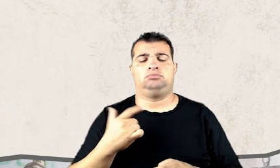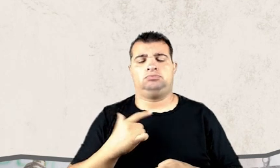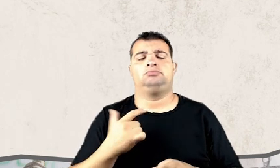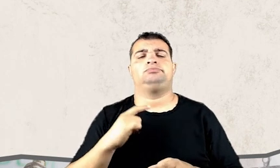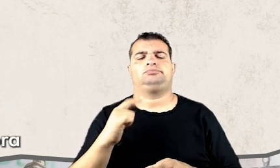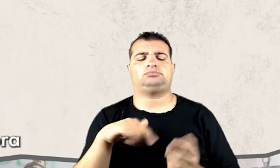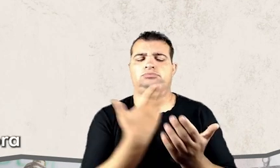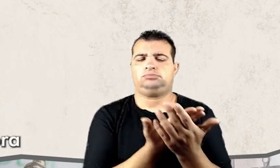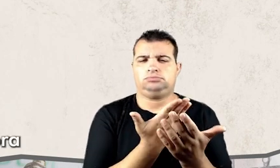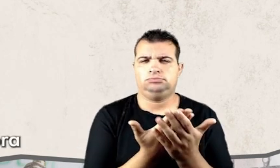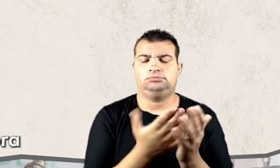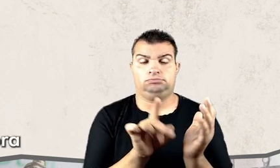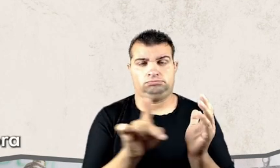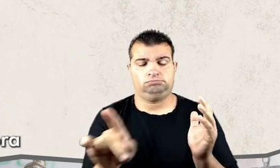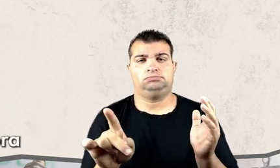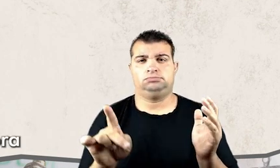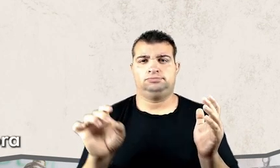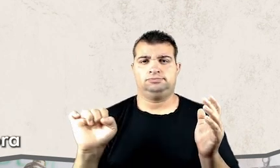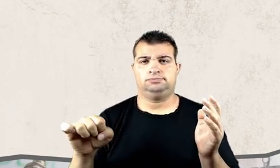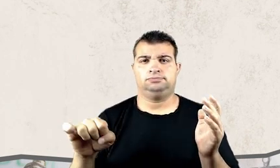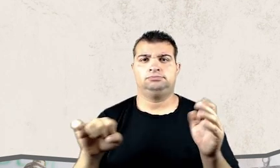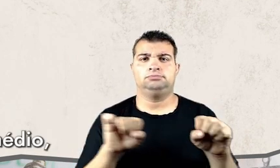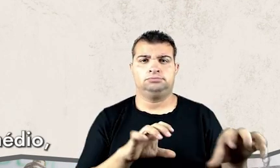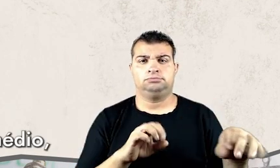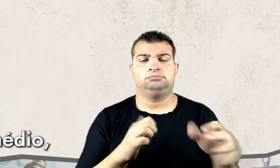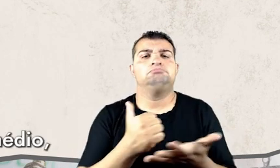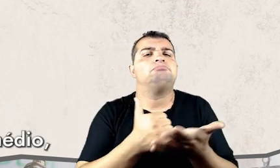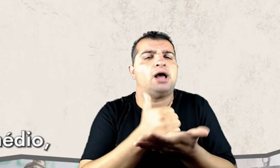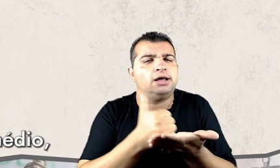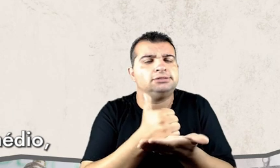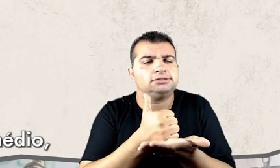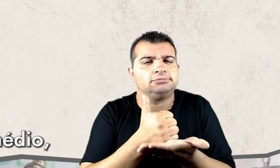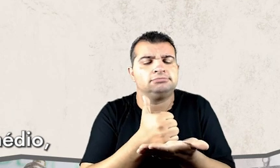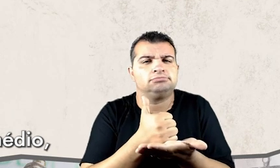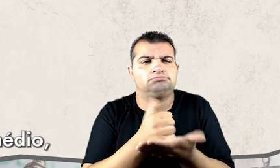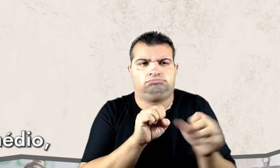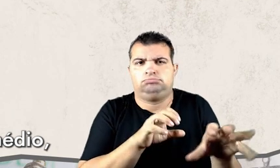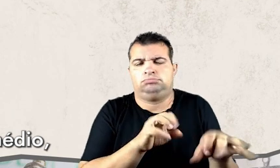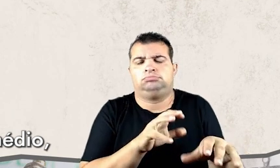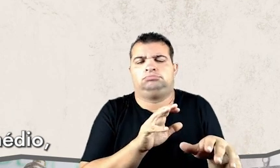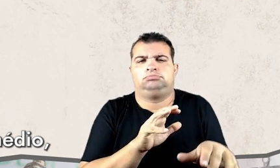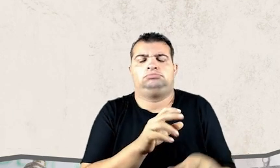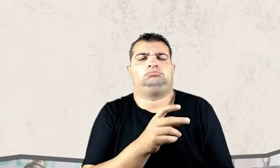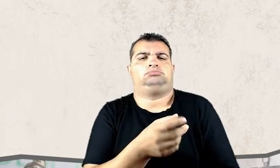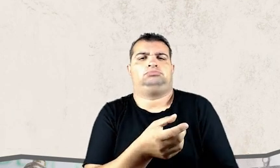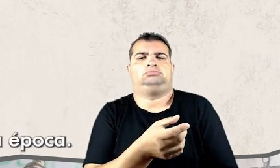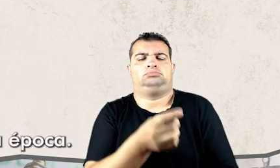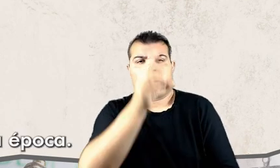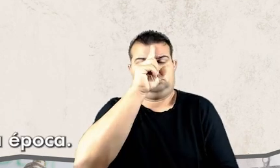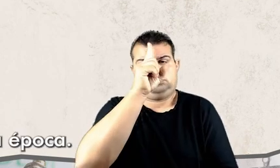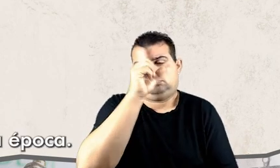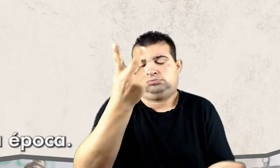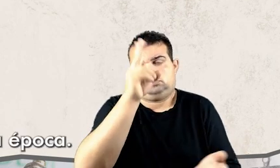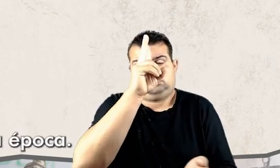geração que estudei para ser professora da educação básica no ensino médio, né, que